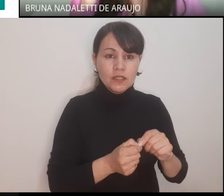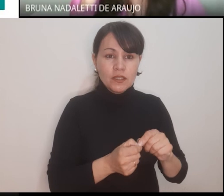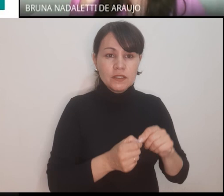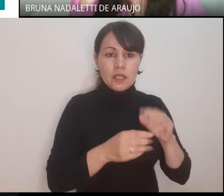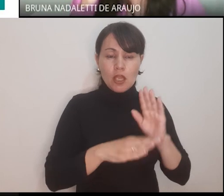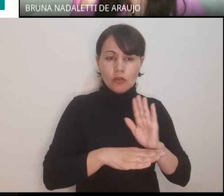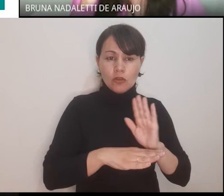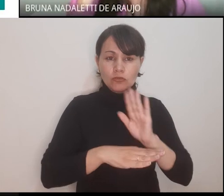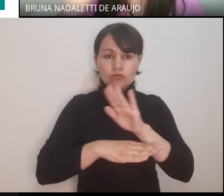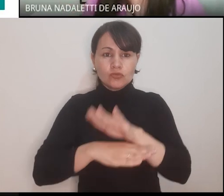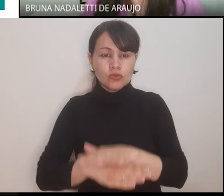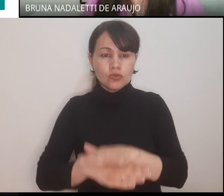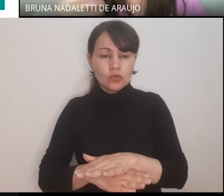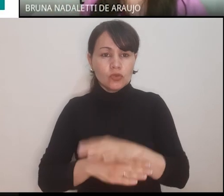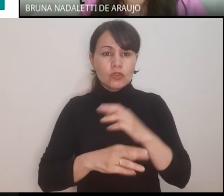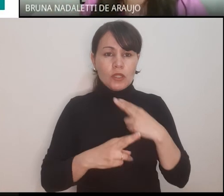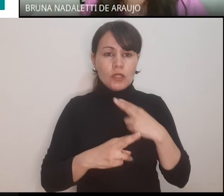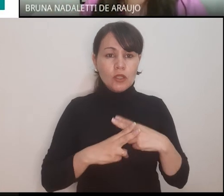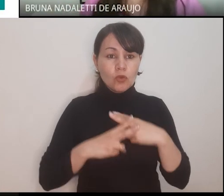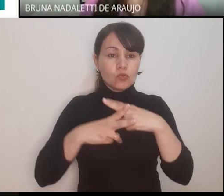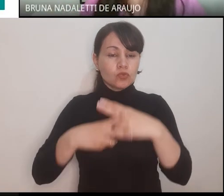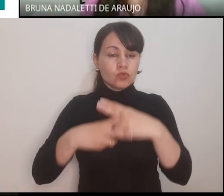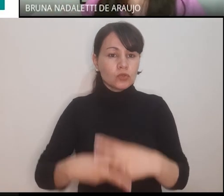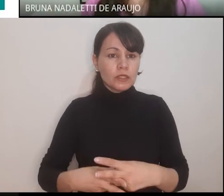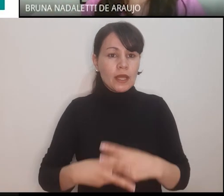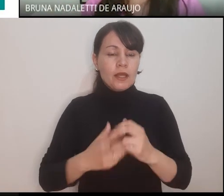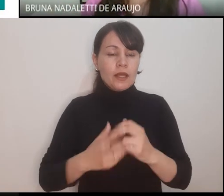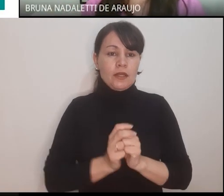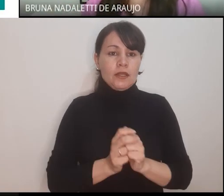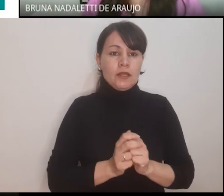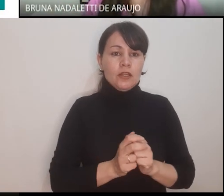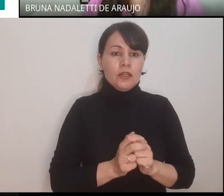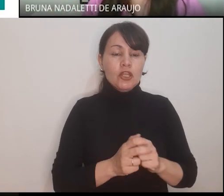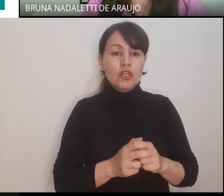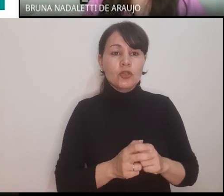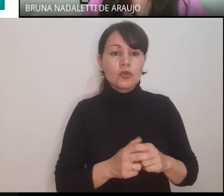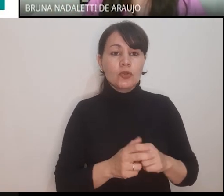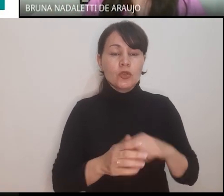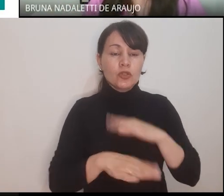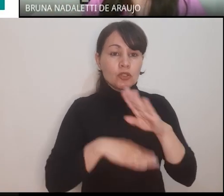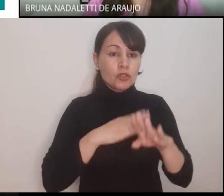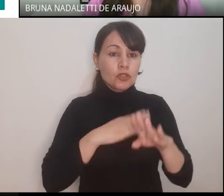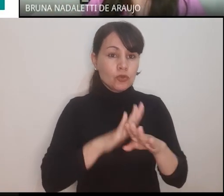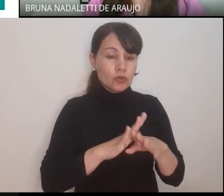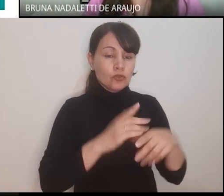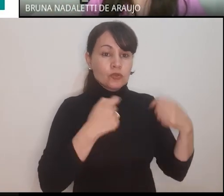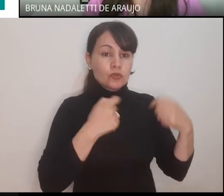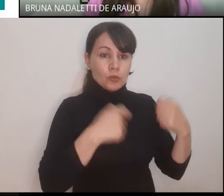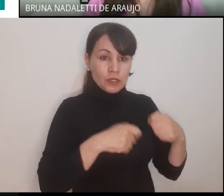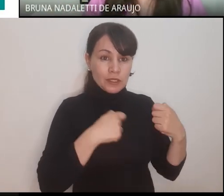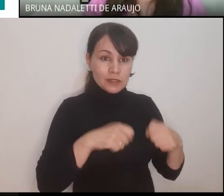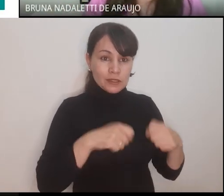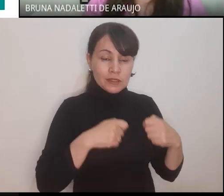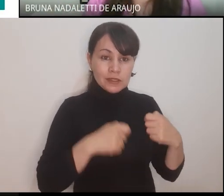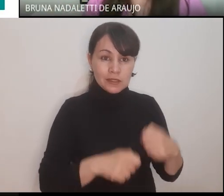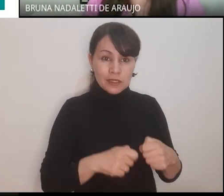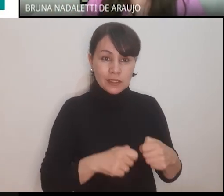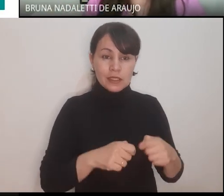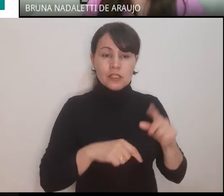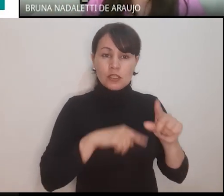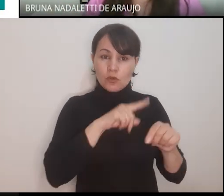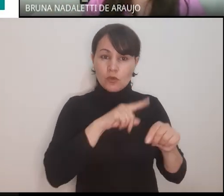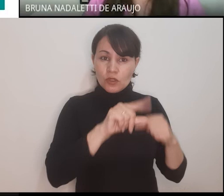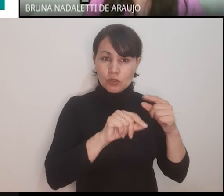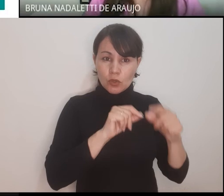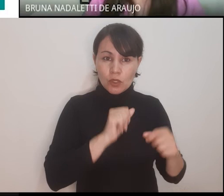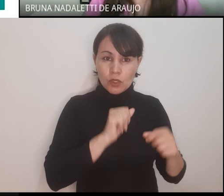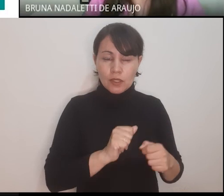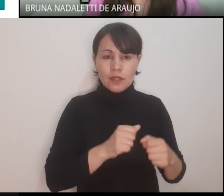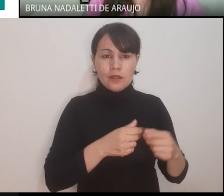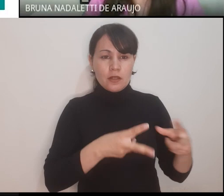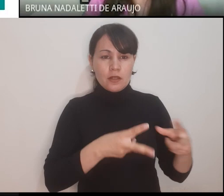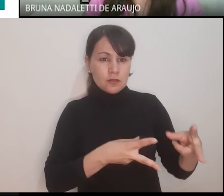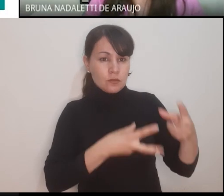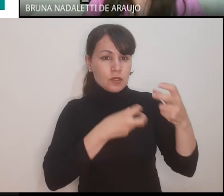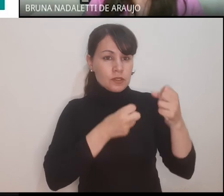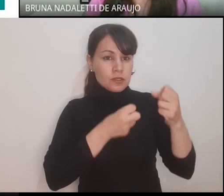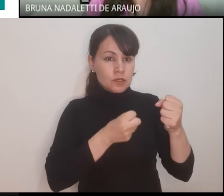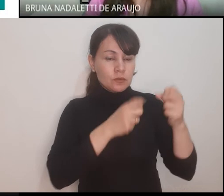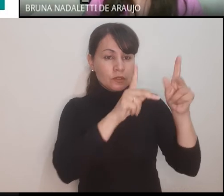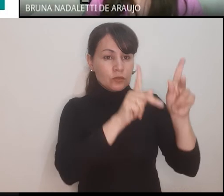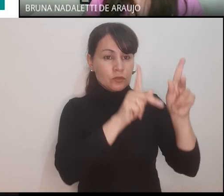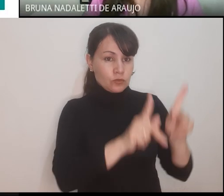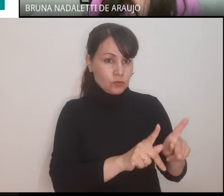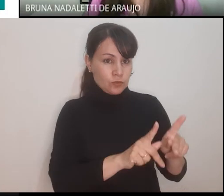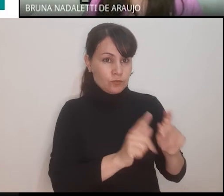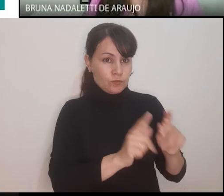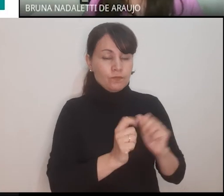enfermagem que deem conta de contemplar as demandas definidas, identificadas no nosso